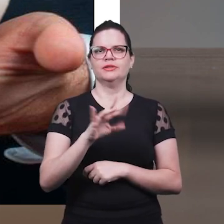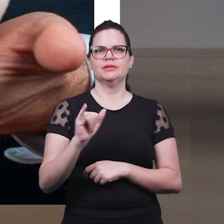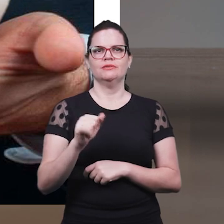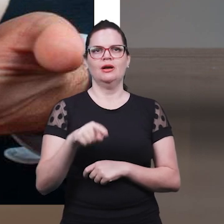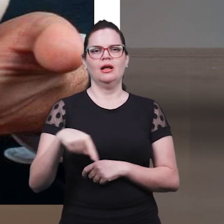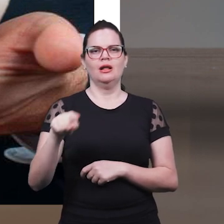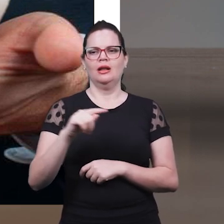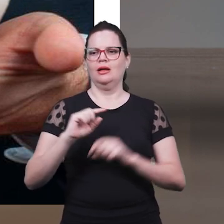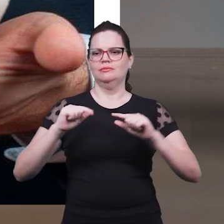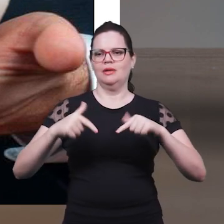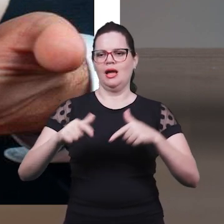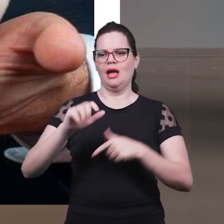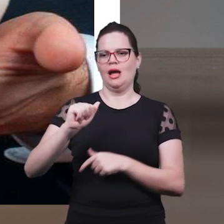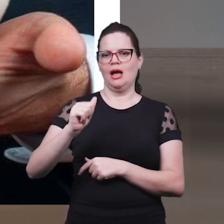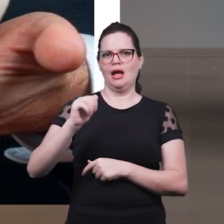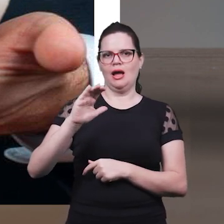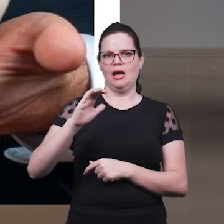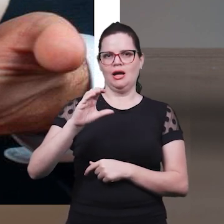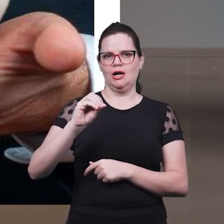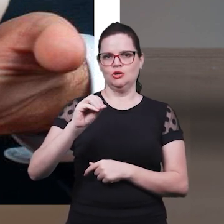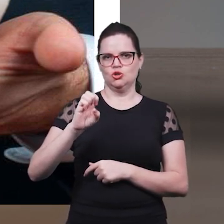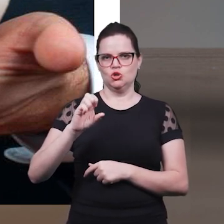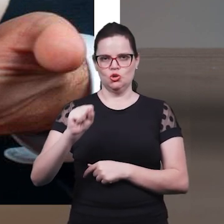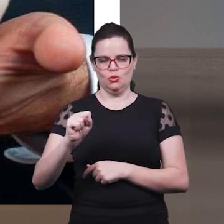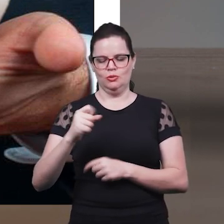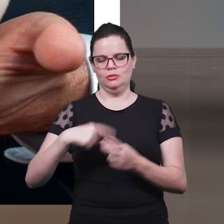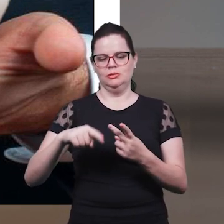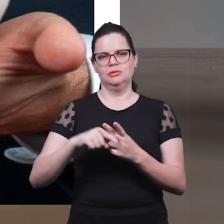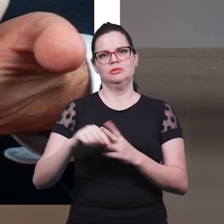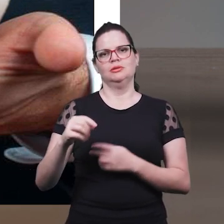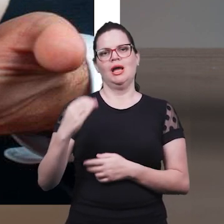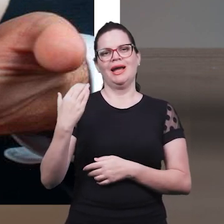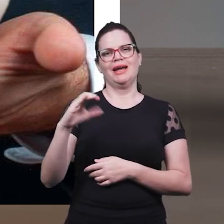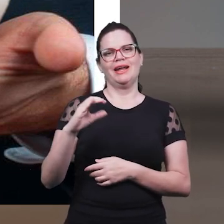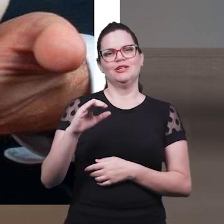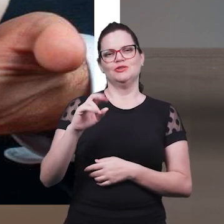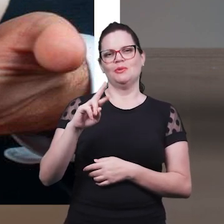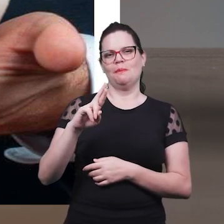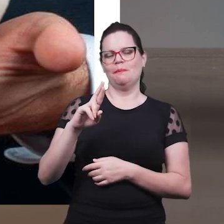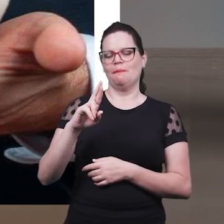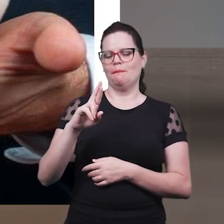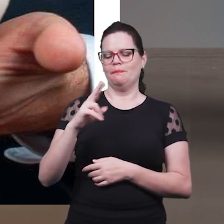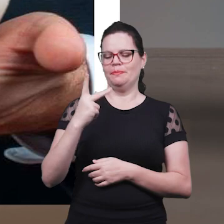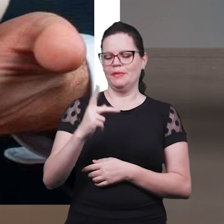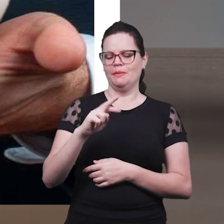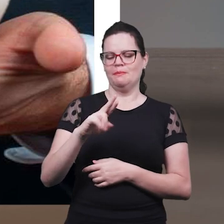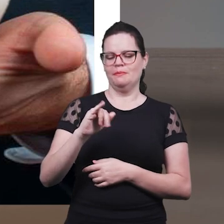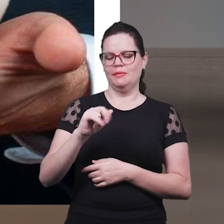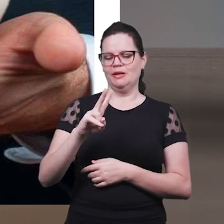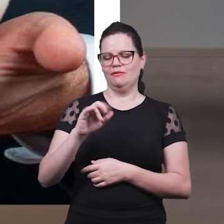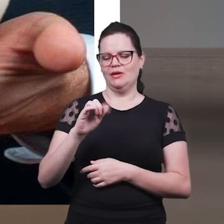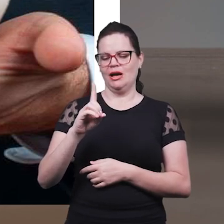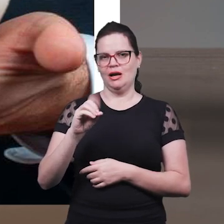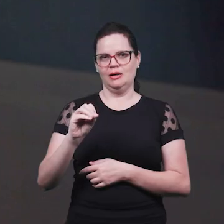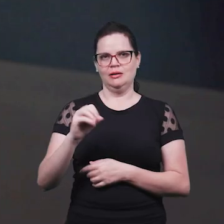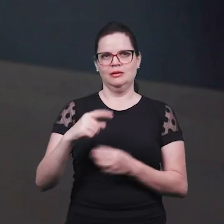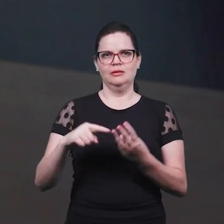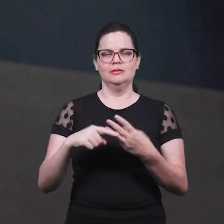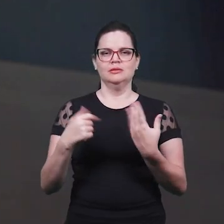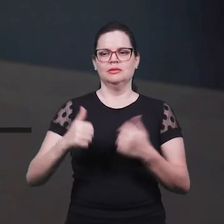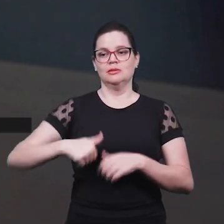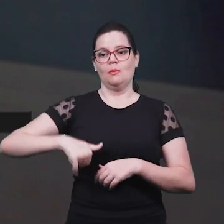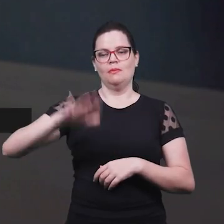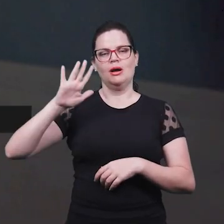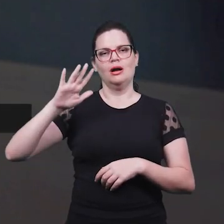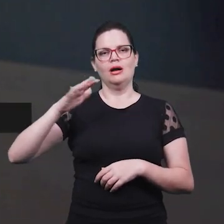mundo das ações, né, para o mundo do crédito privado, propriamente dito, né, dos papéis